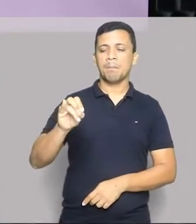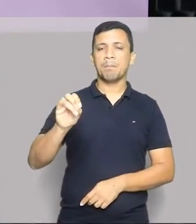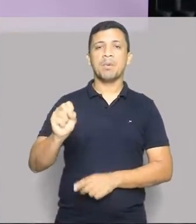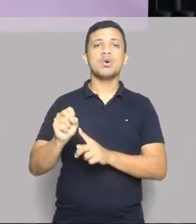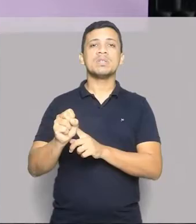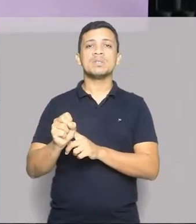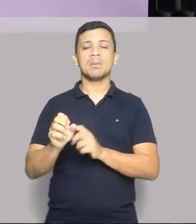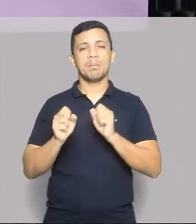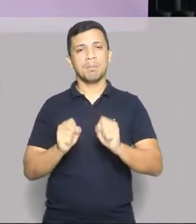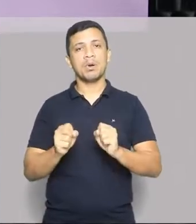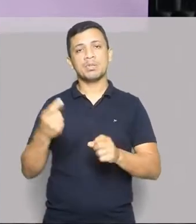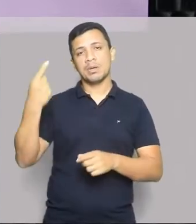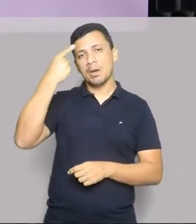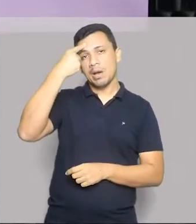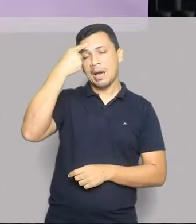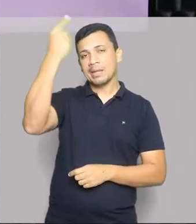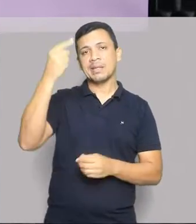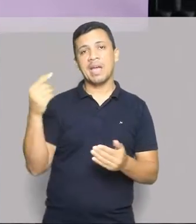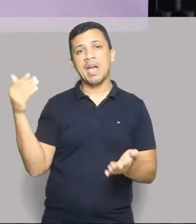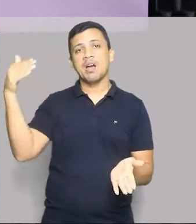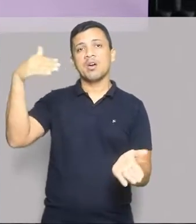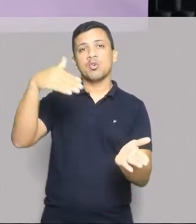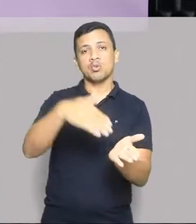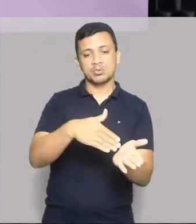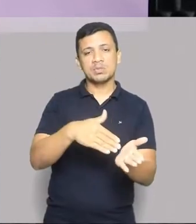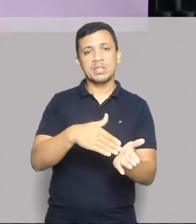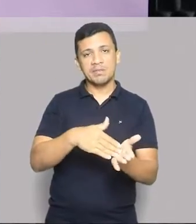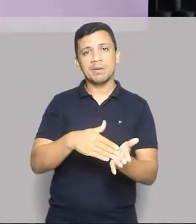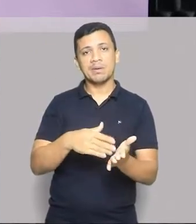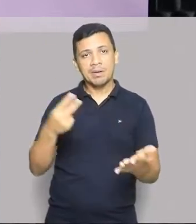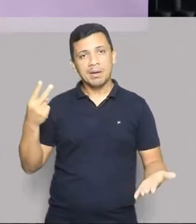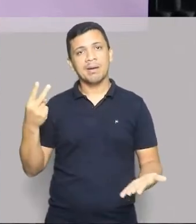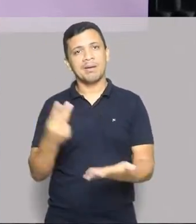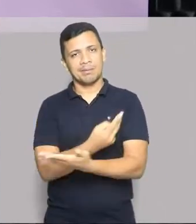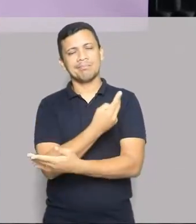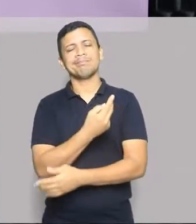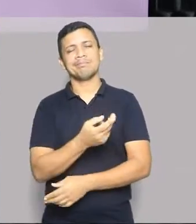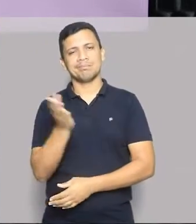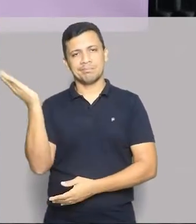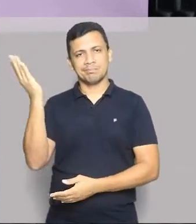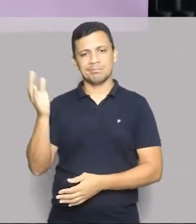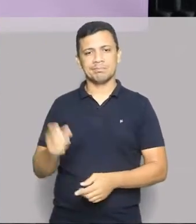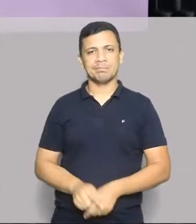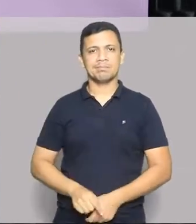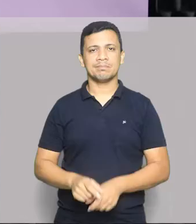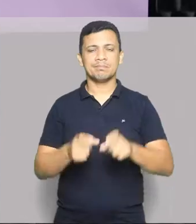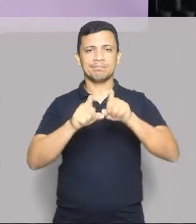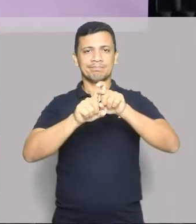valor conclusivo, certo? É o que está acontecendo aqui, ó.